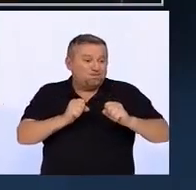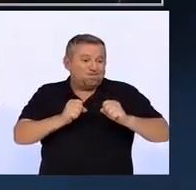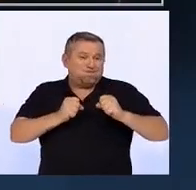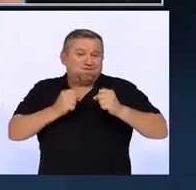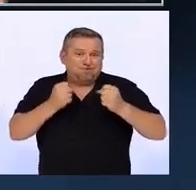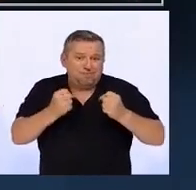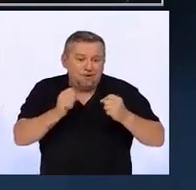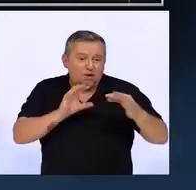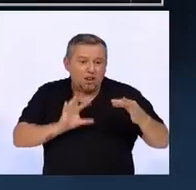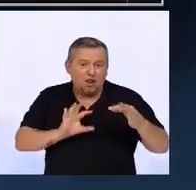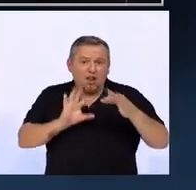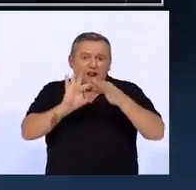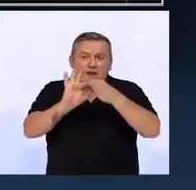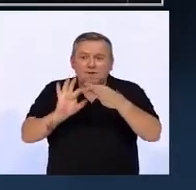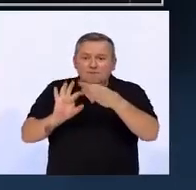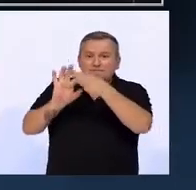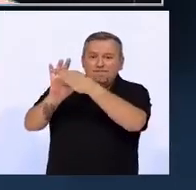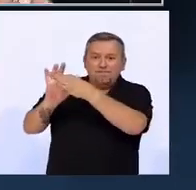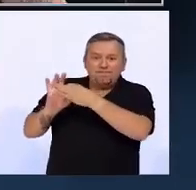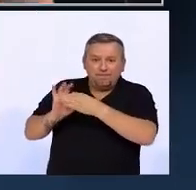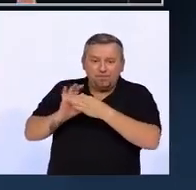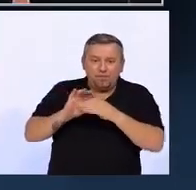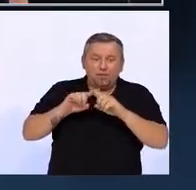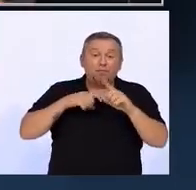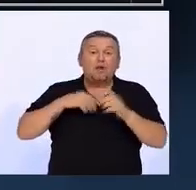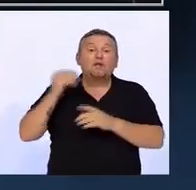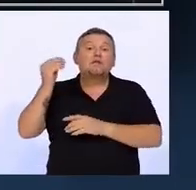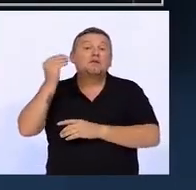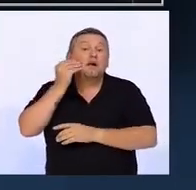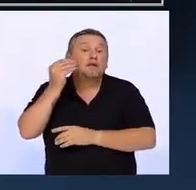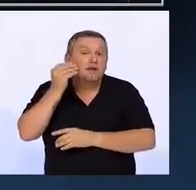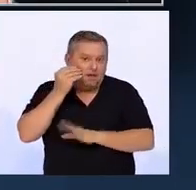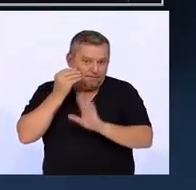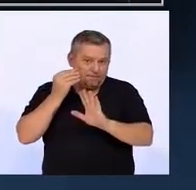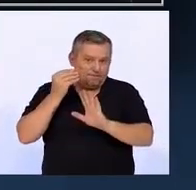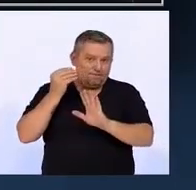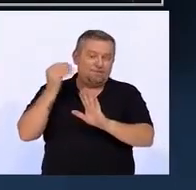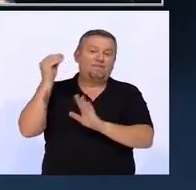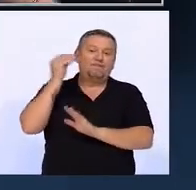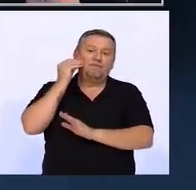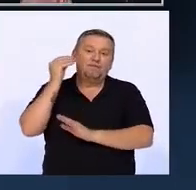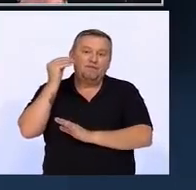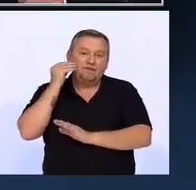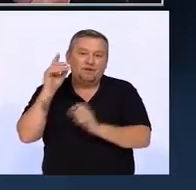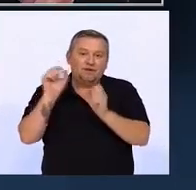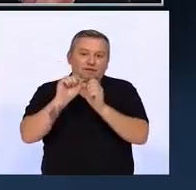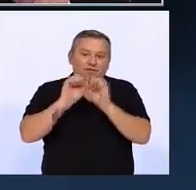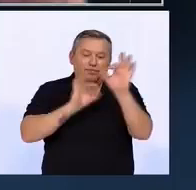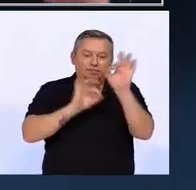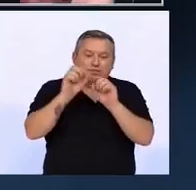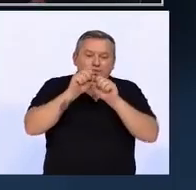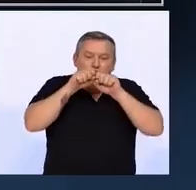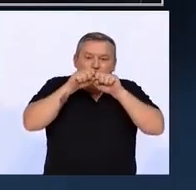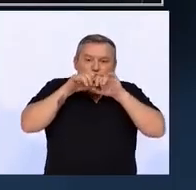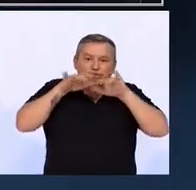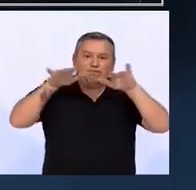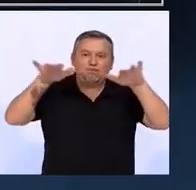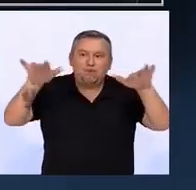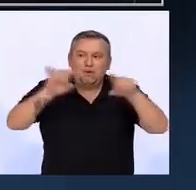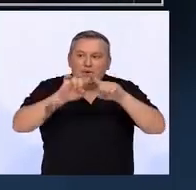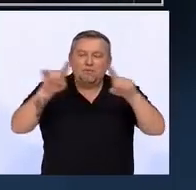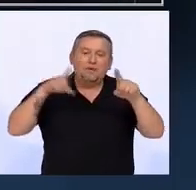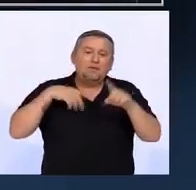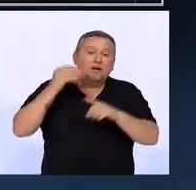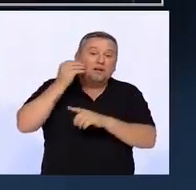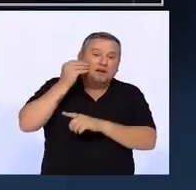a uma união das candidaturas de centro para tentar evitar essa polarização e essa radicalização num eventual